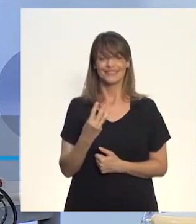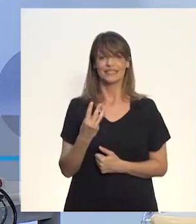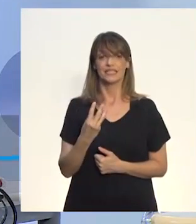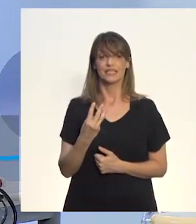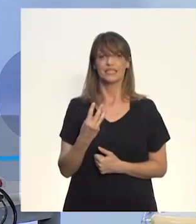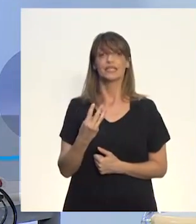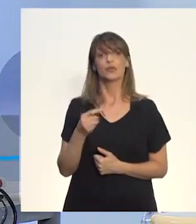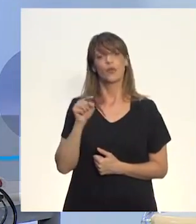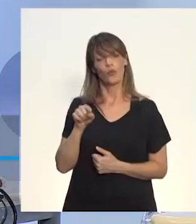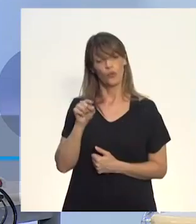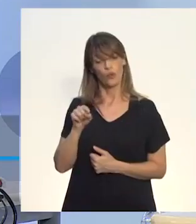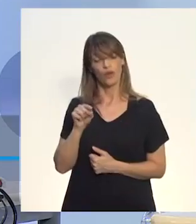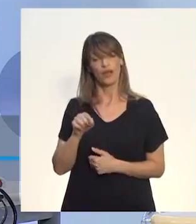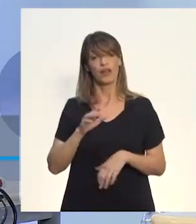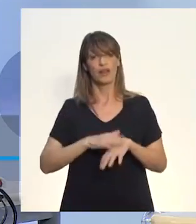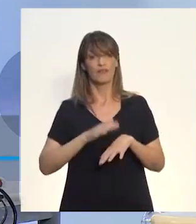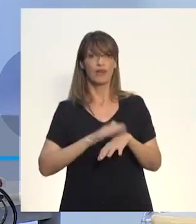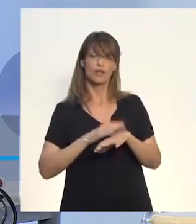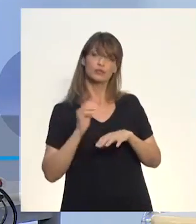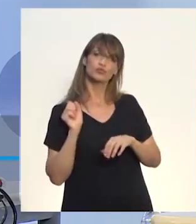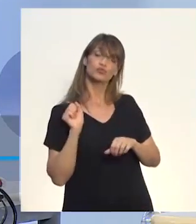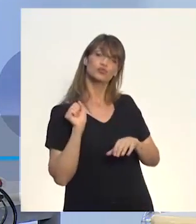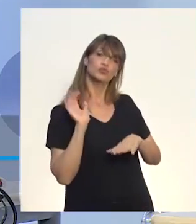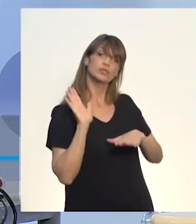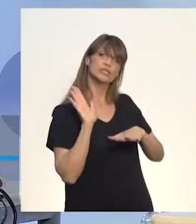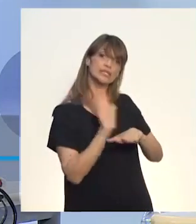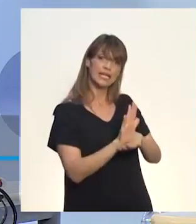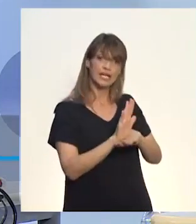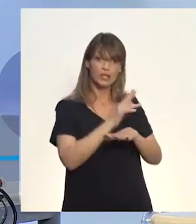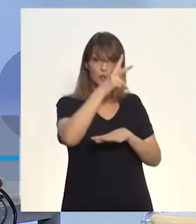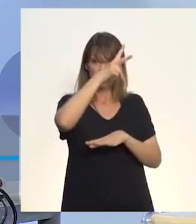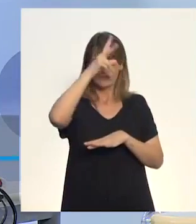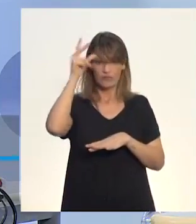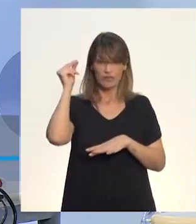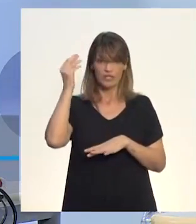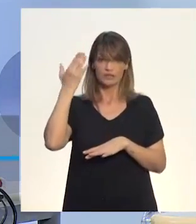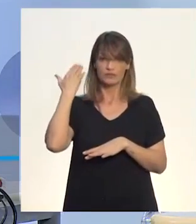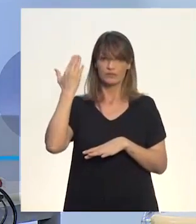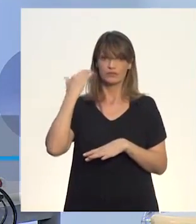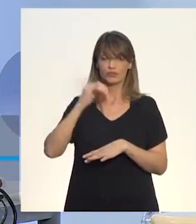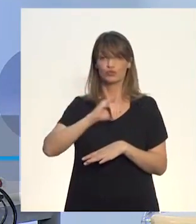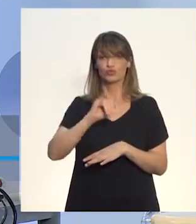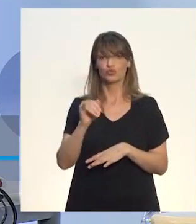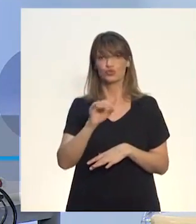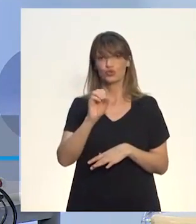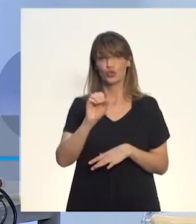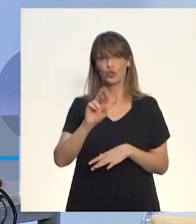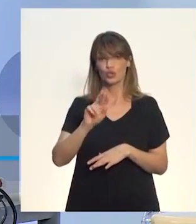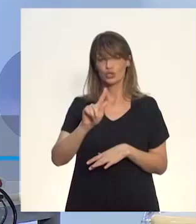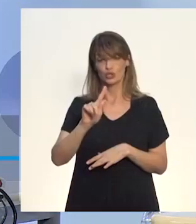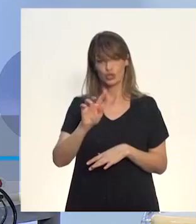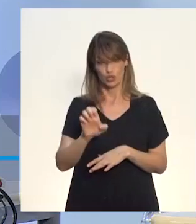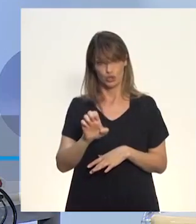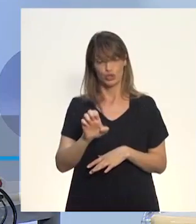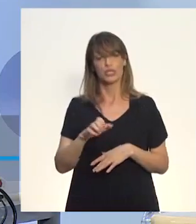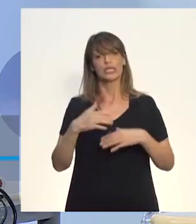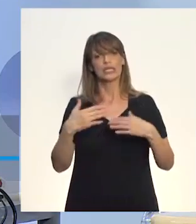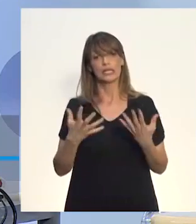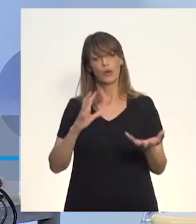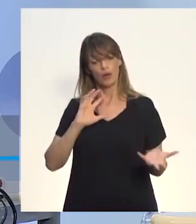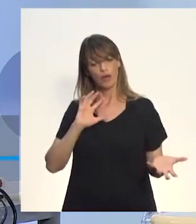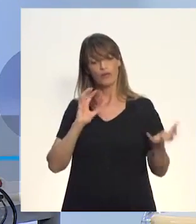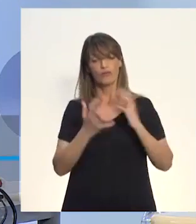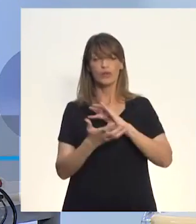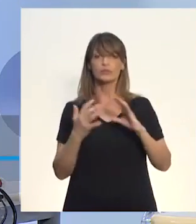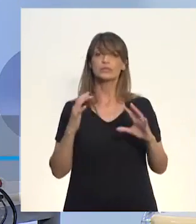né, ajudado pelo prefeito de Paris na época, que é o Georges Eugène Haussmann, né, leva a cabo, então, as reformas